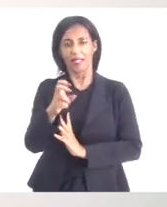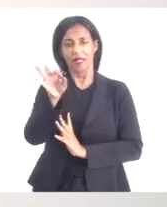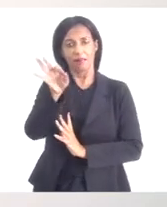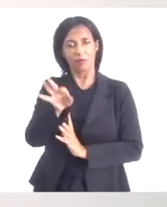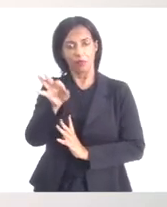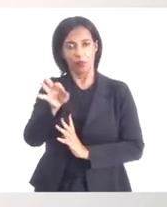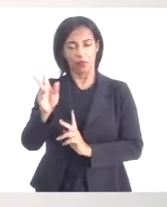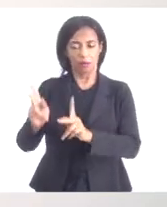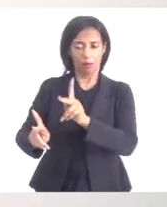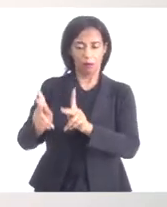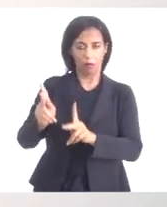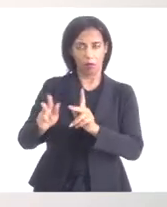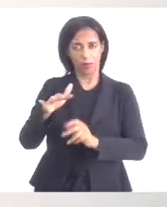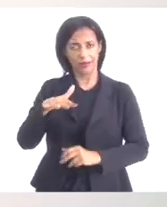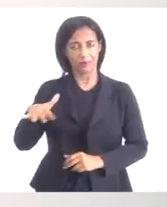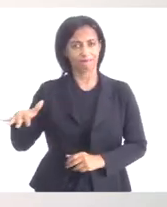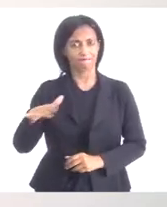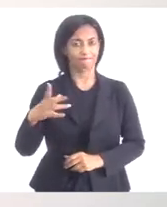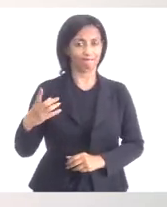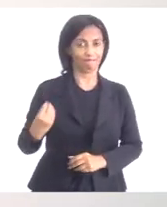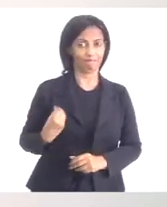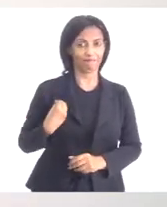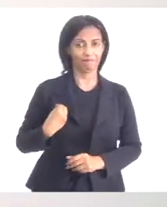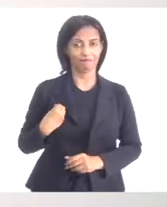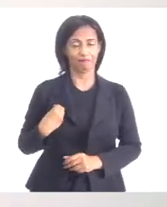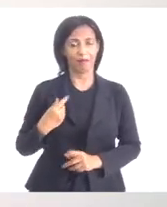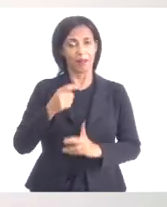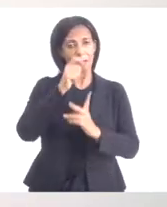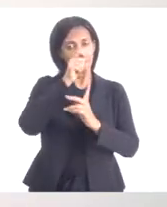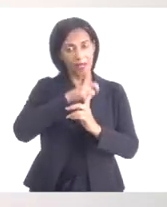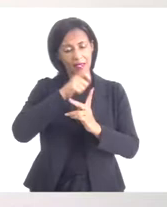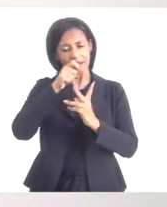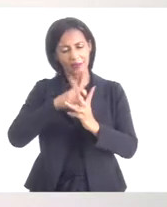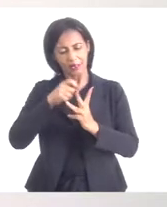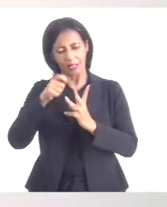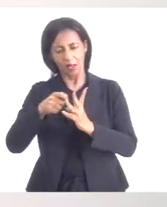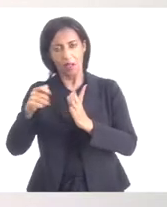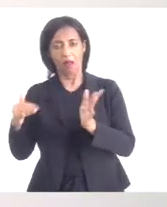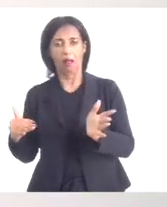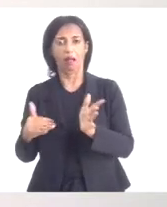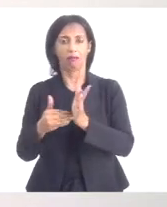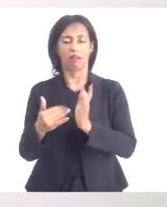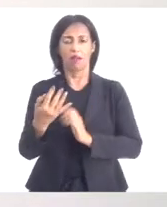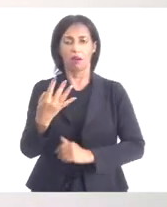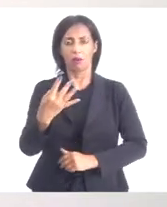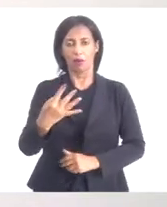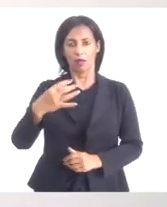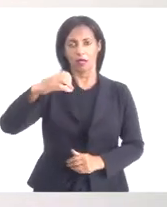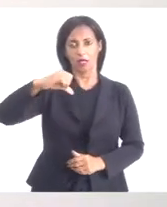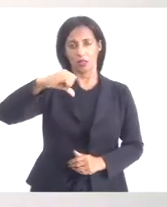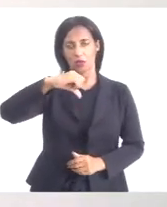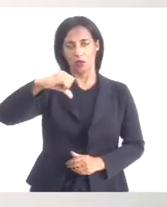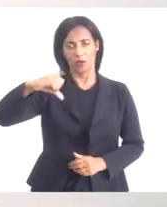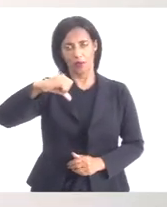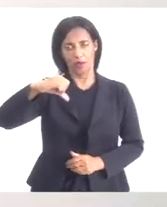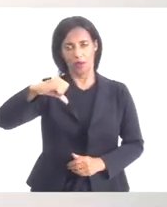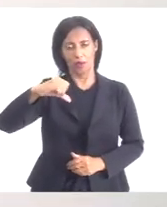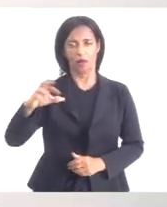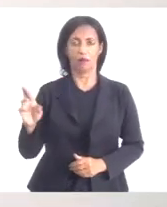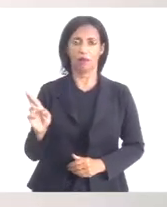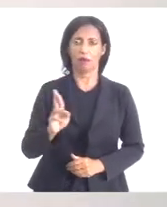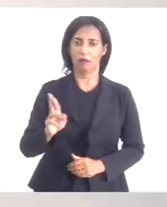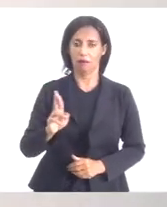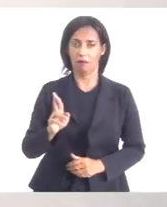da população do Rio de Janeiro sobrevivem mensalmente com até 499